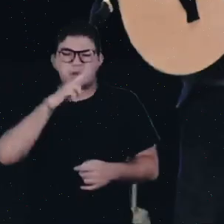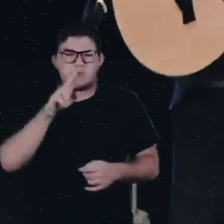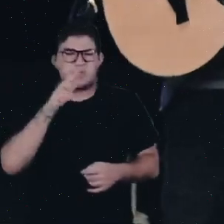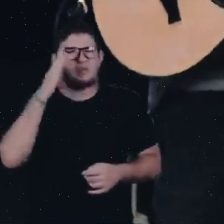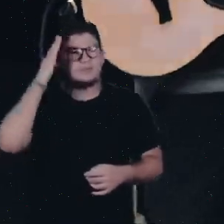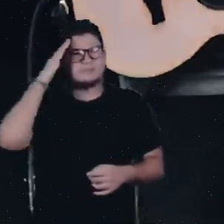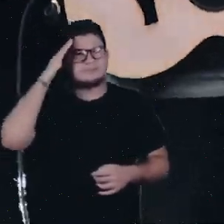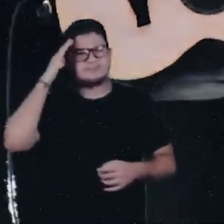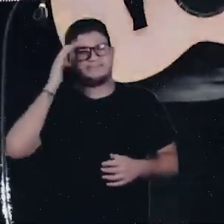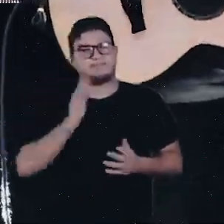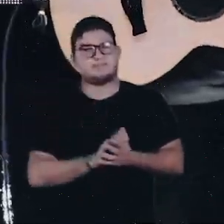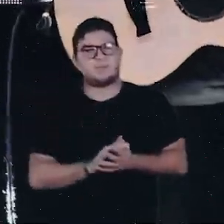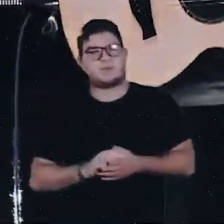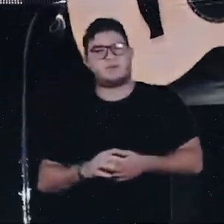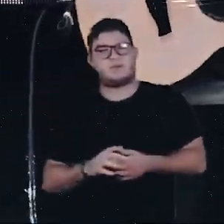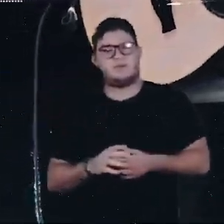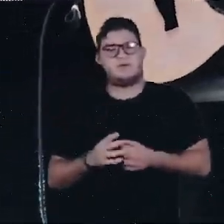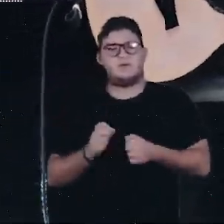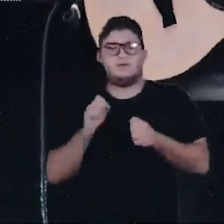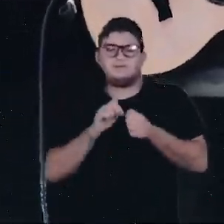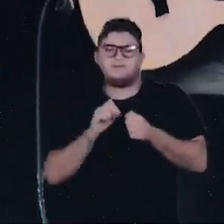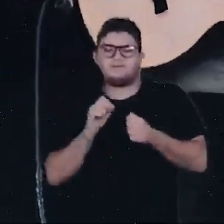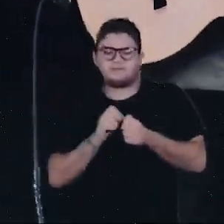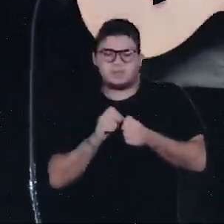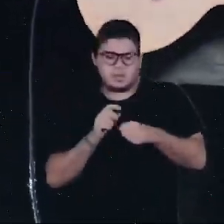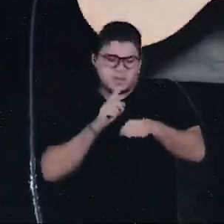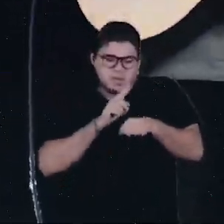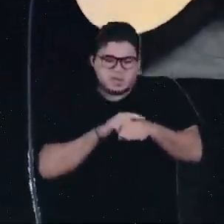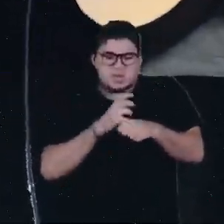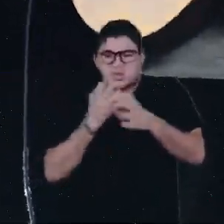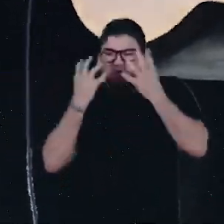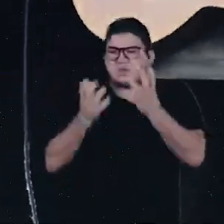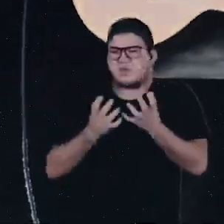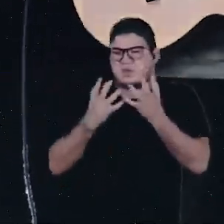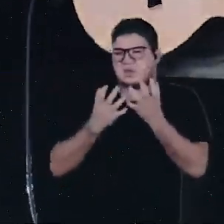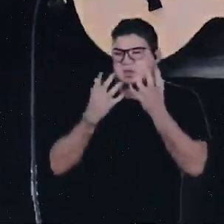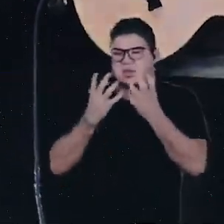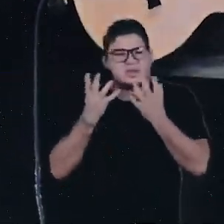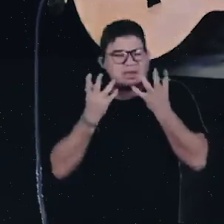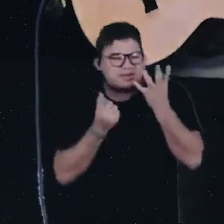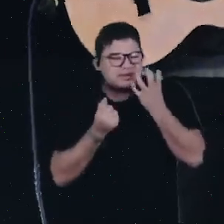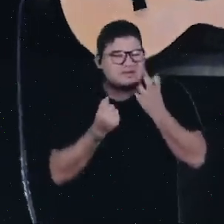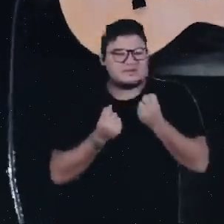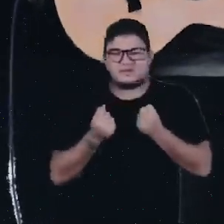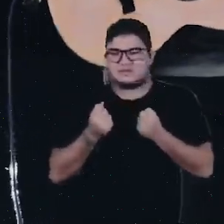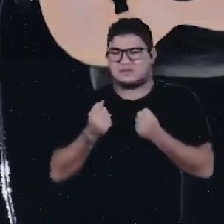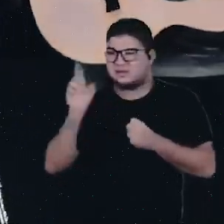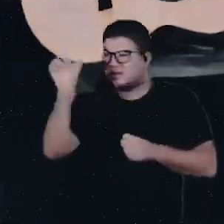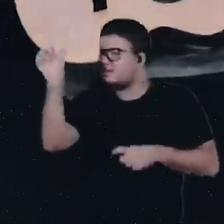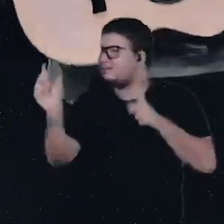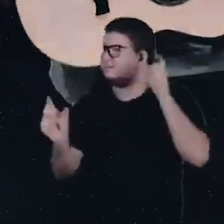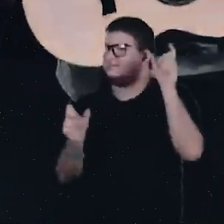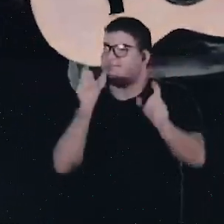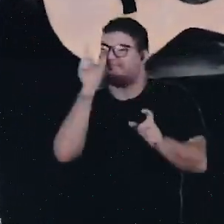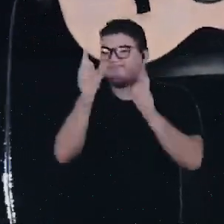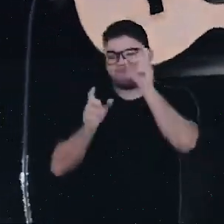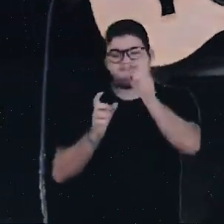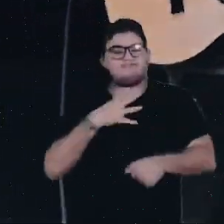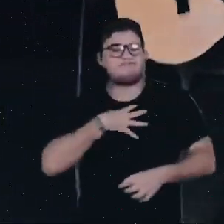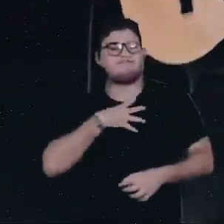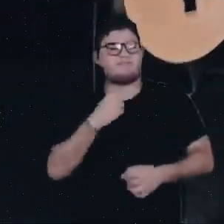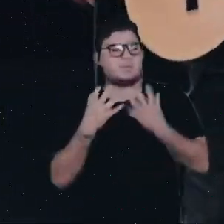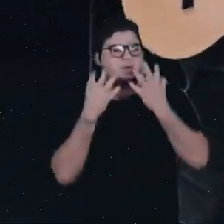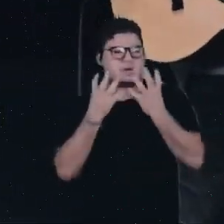a gente gasta muito tempo querendo a aceitação das pessoas. Tem filhos que